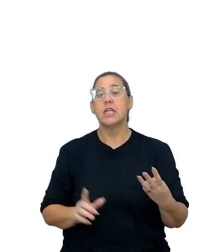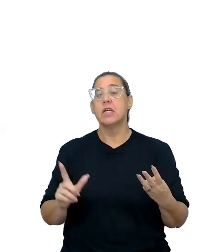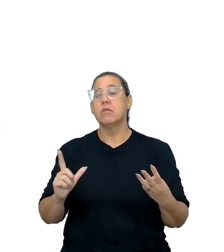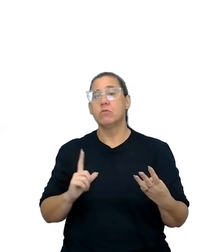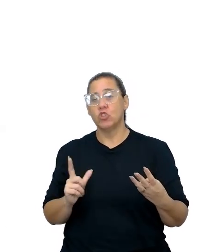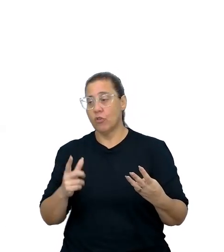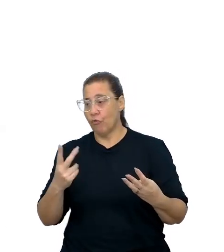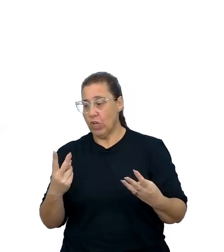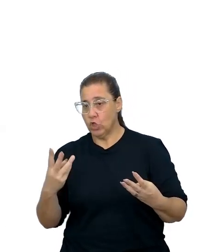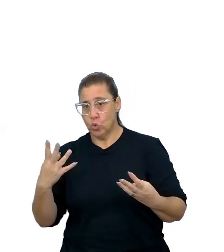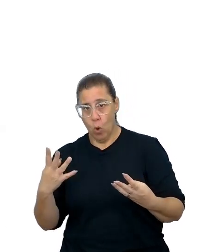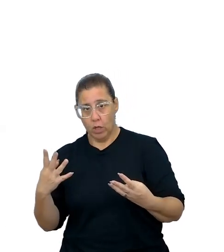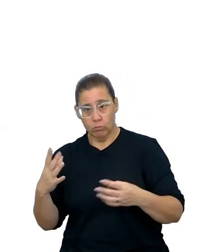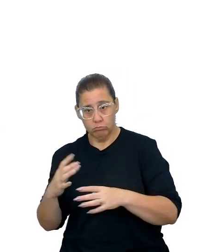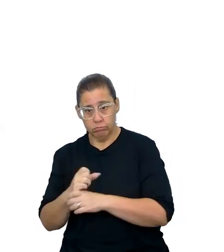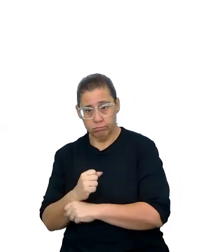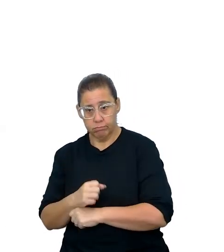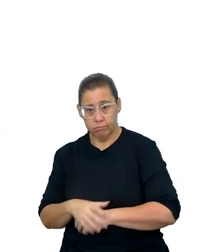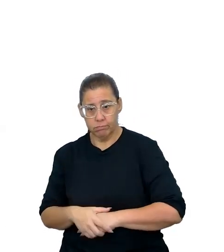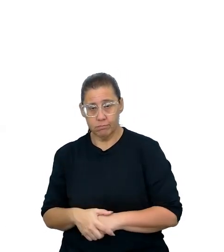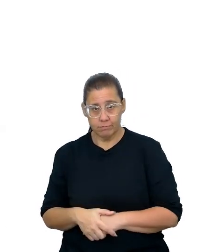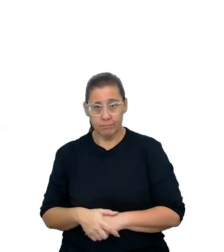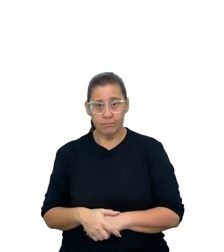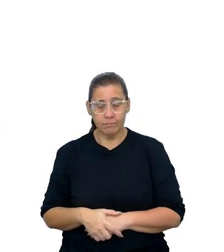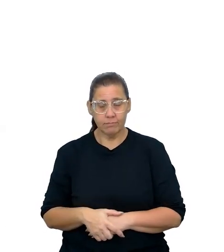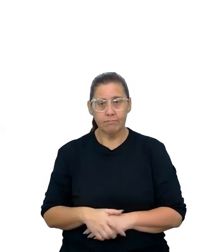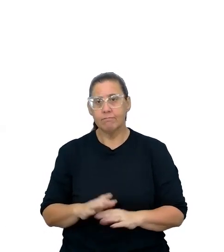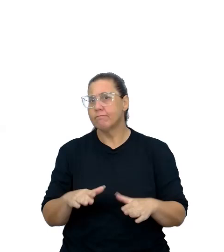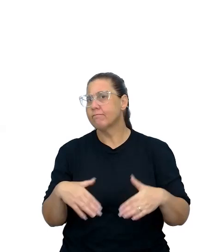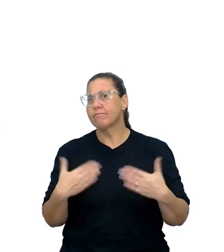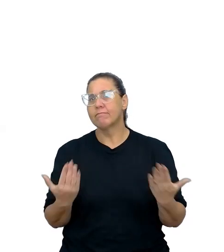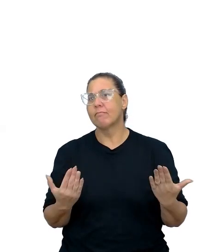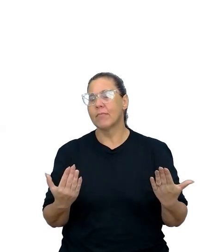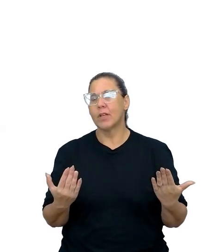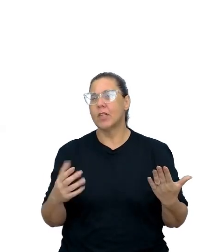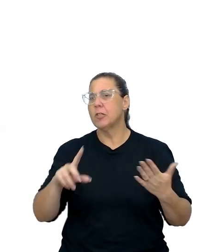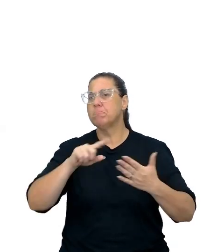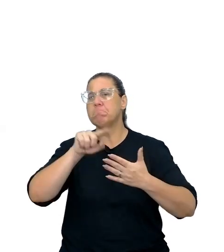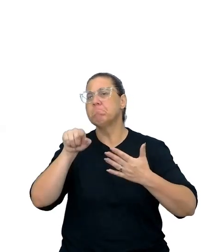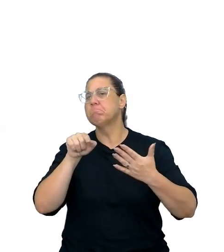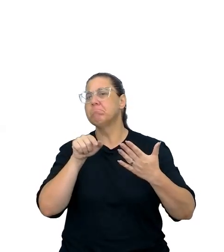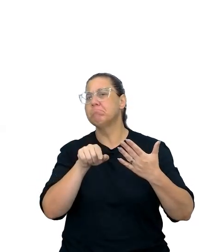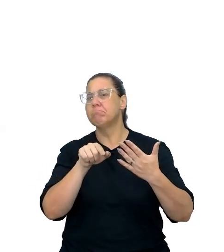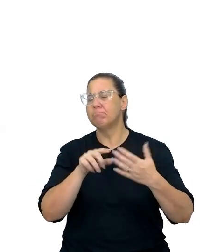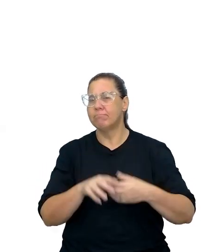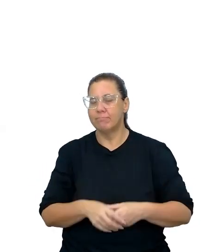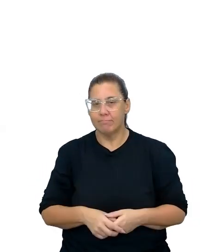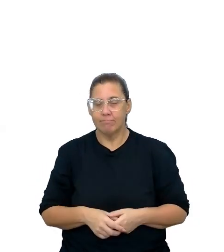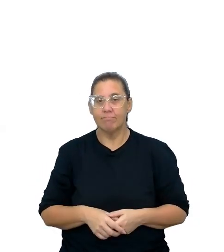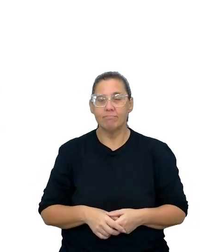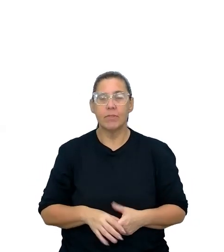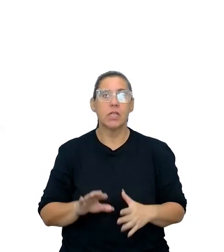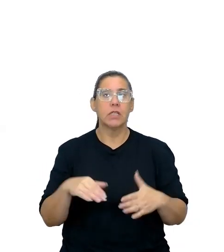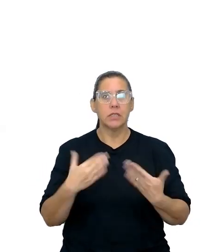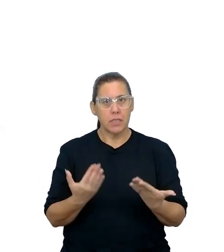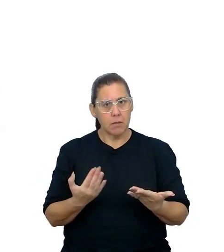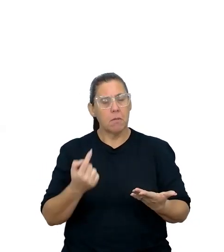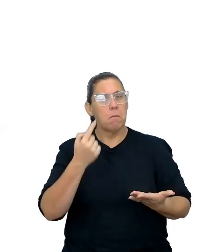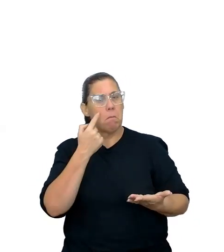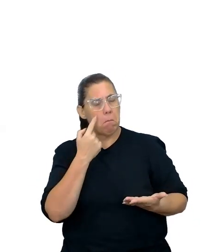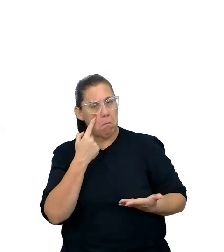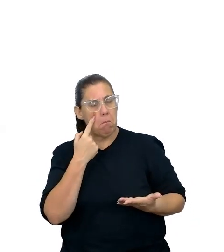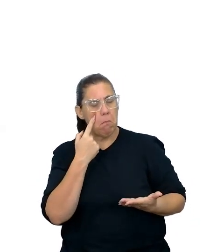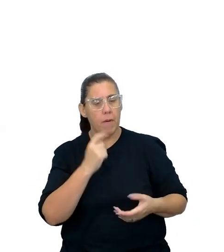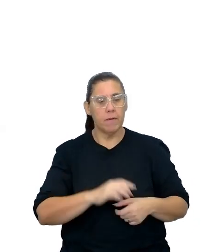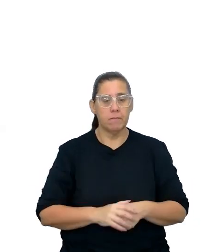24 figurinhas. Então, aí é que está a questão para ser resolvida, né? Então, nós podemos,